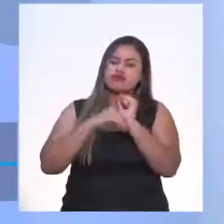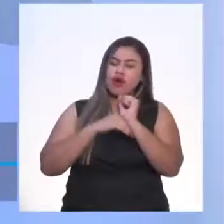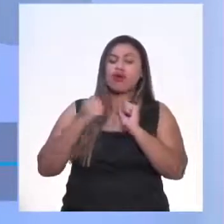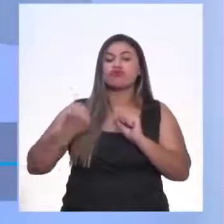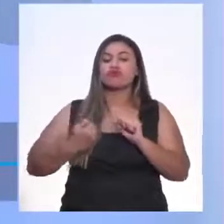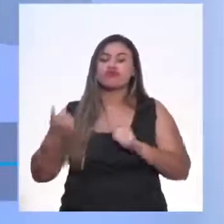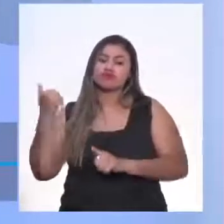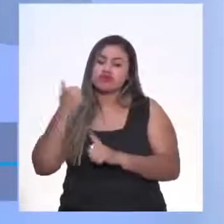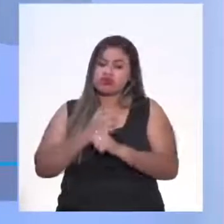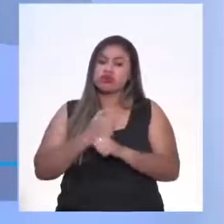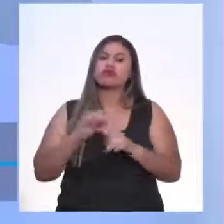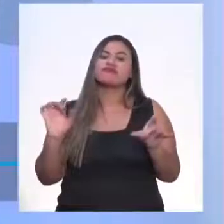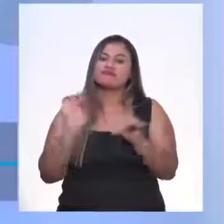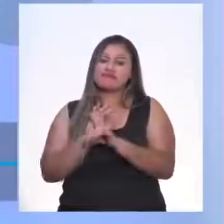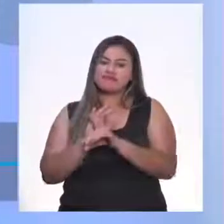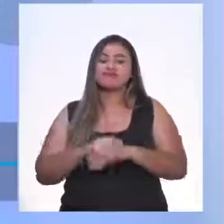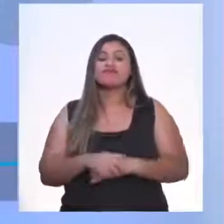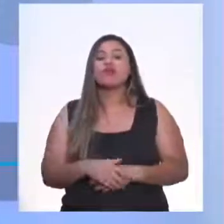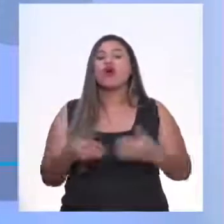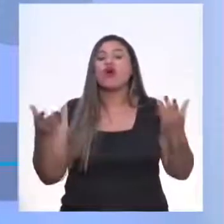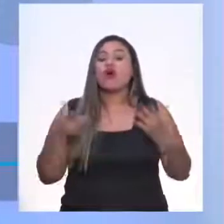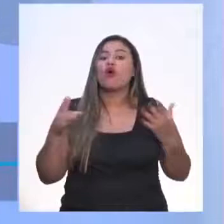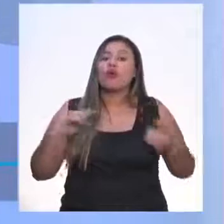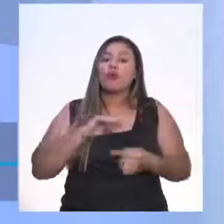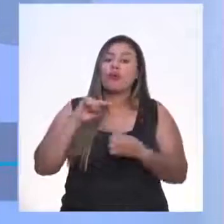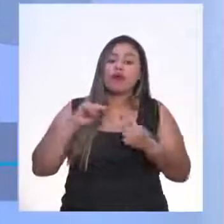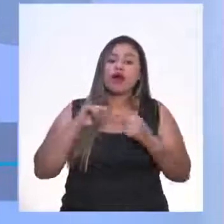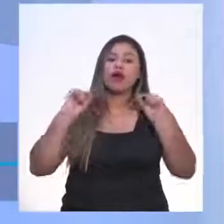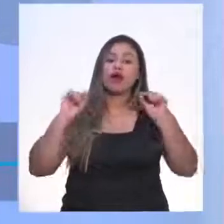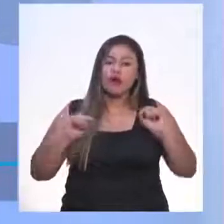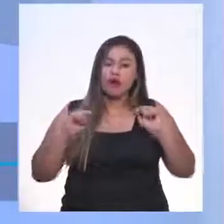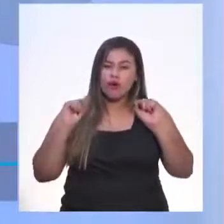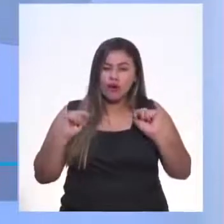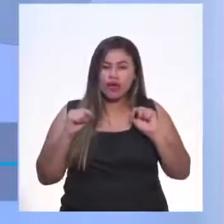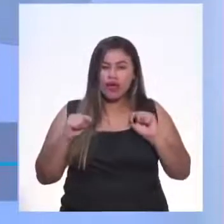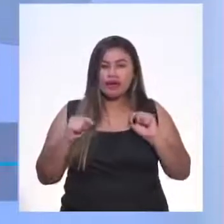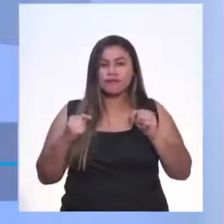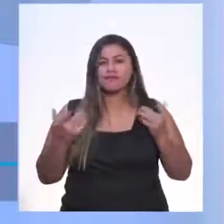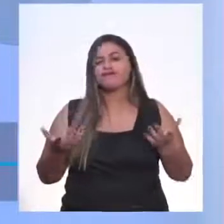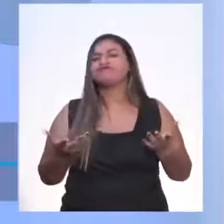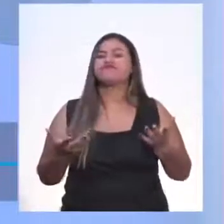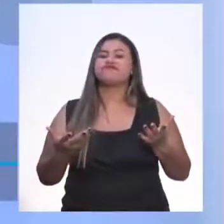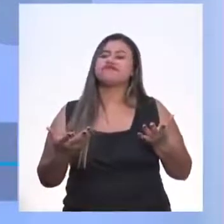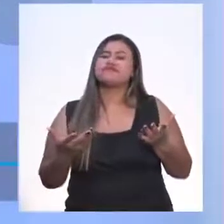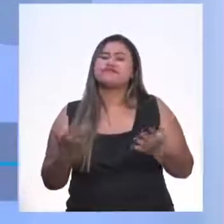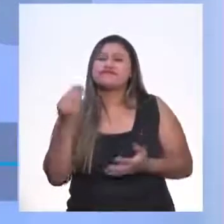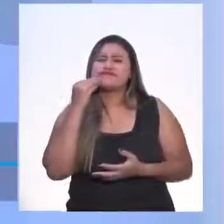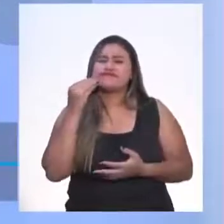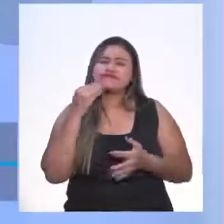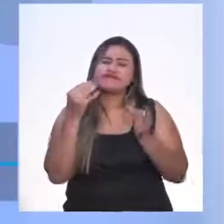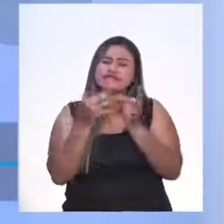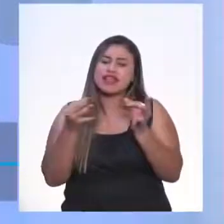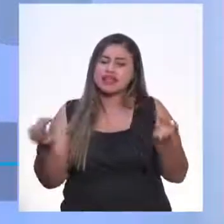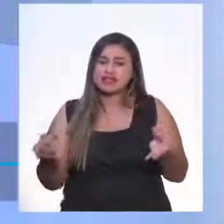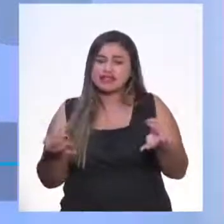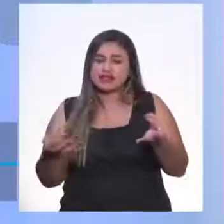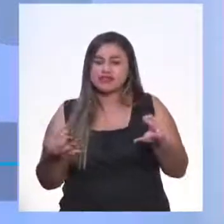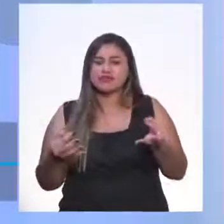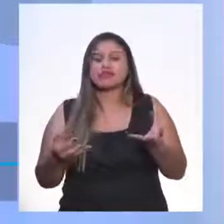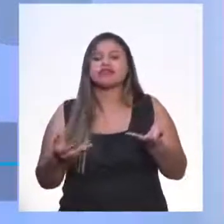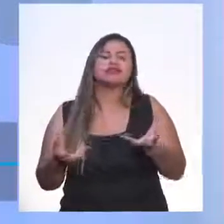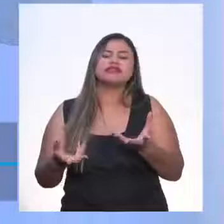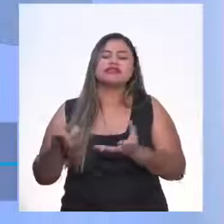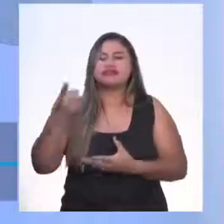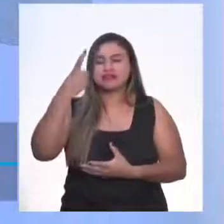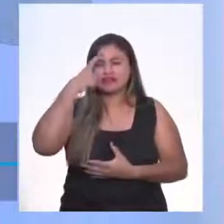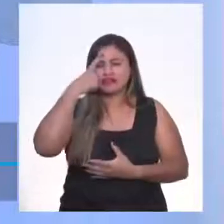caso, resolver. O nosso objetivo aqui hoje é partir aí de uma coisa mais simples, né? Partir de um elemento